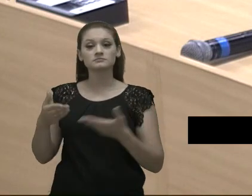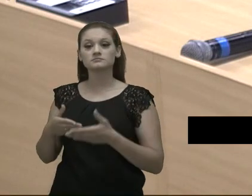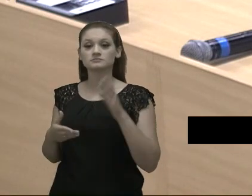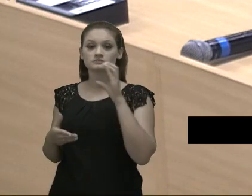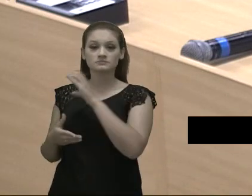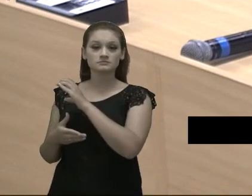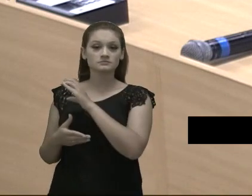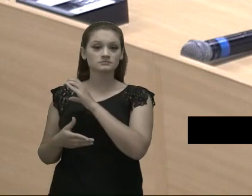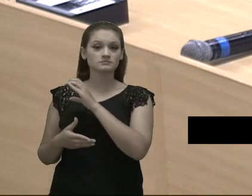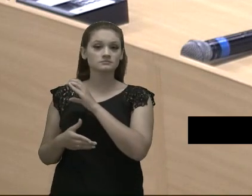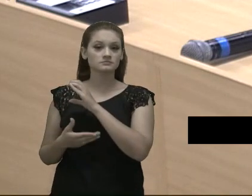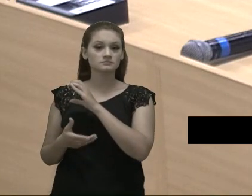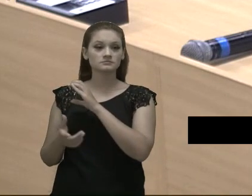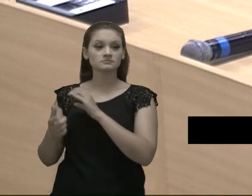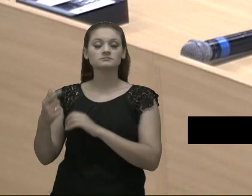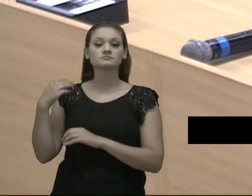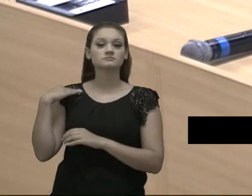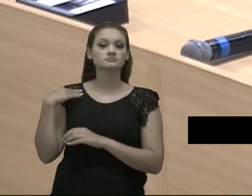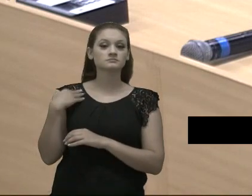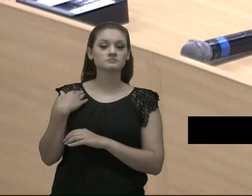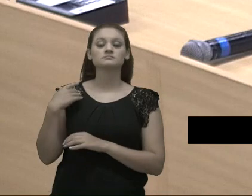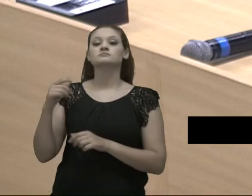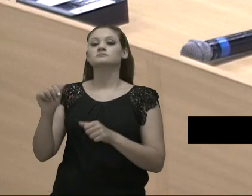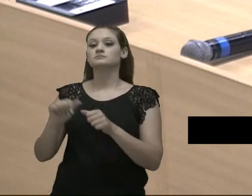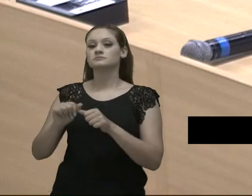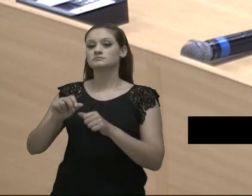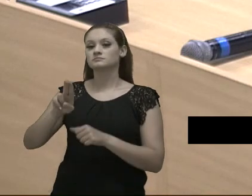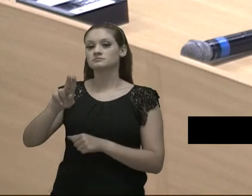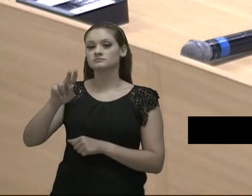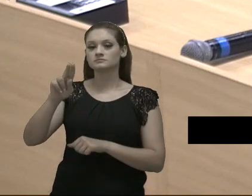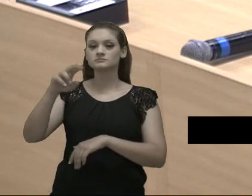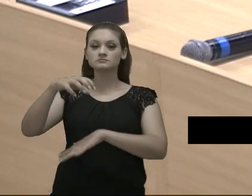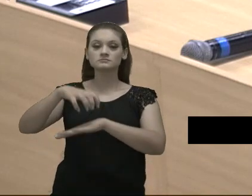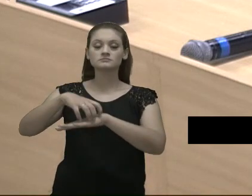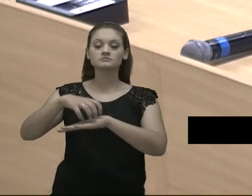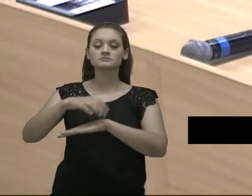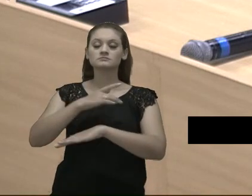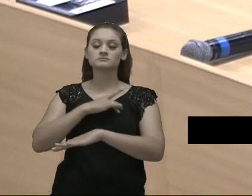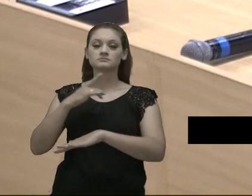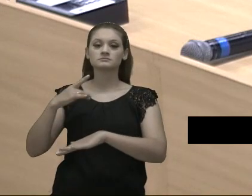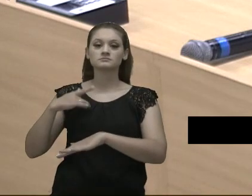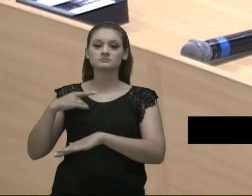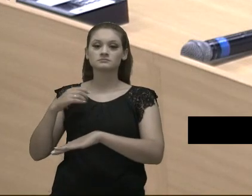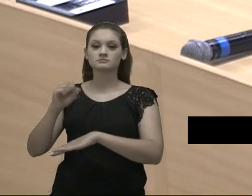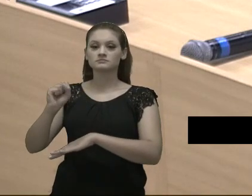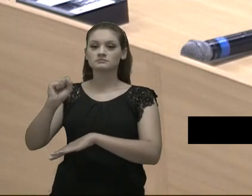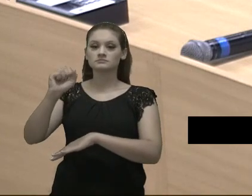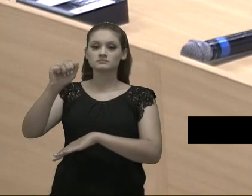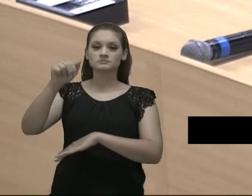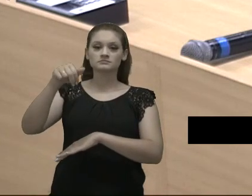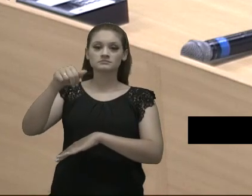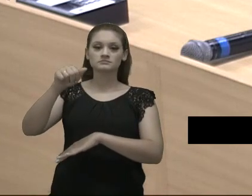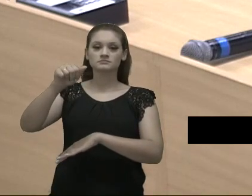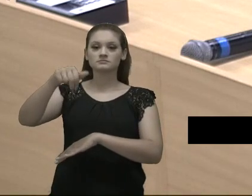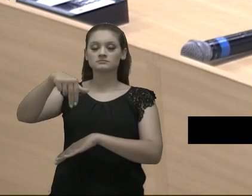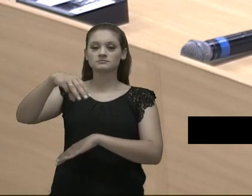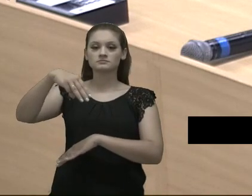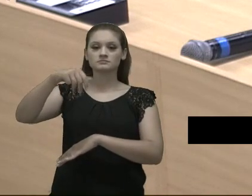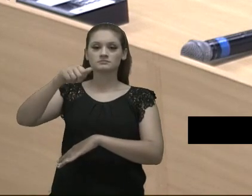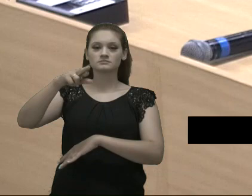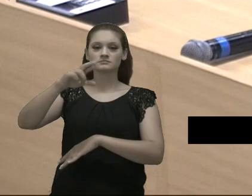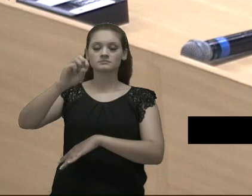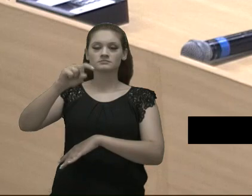gente fez um processo seletivo no UPA San Marino. Eu atuei... tanto em uma como na outra, na aplicação das